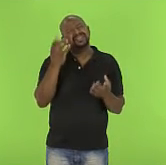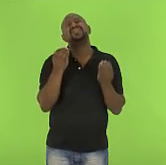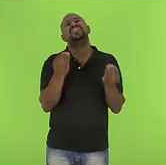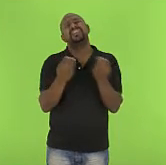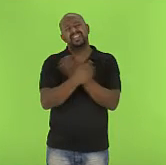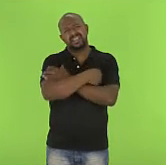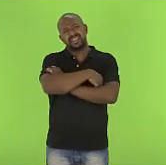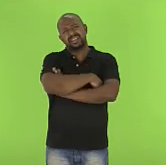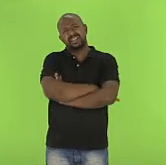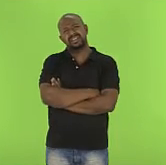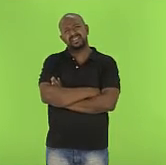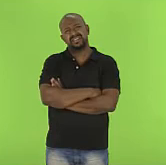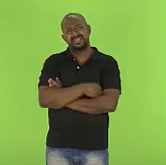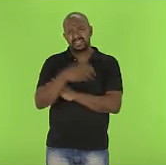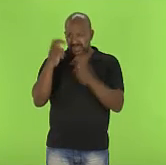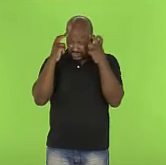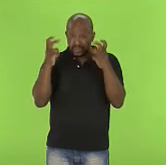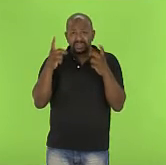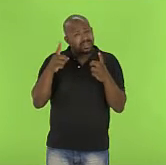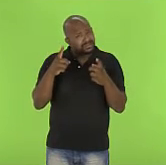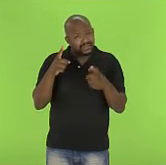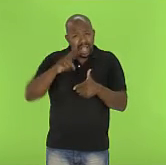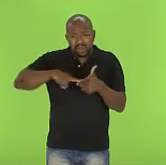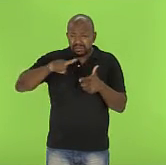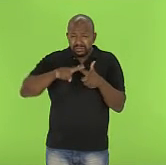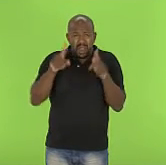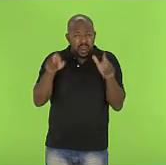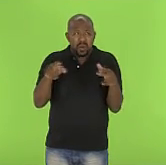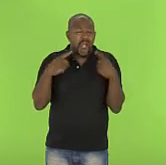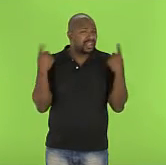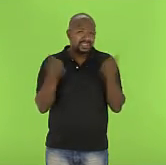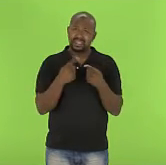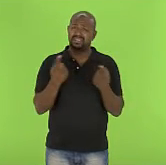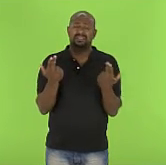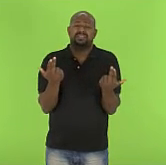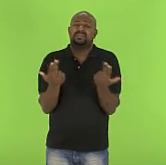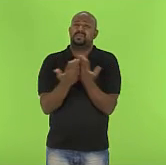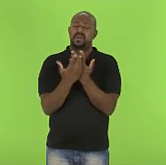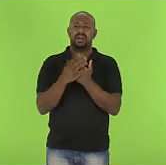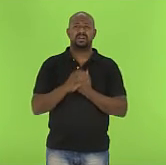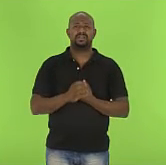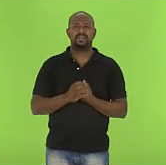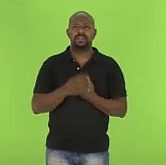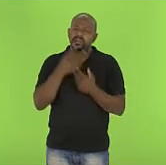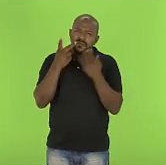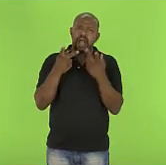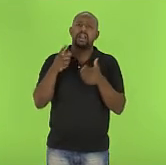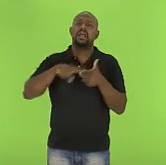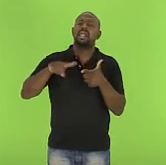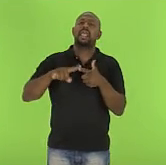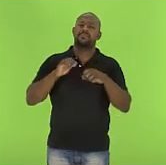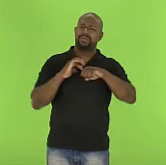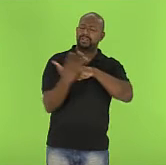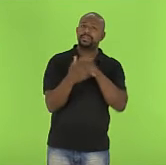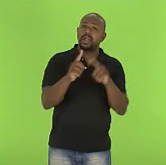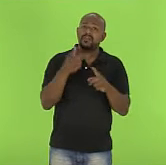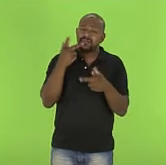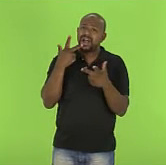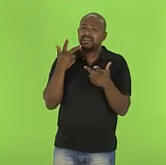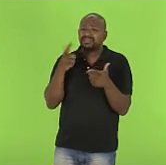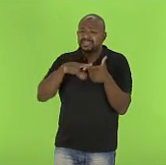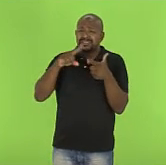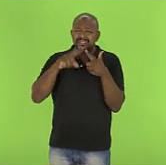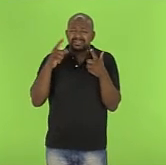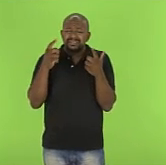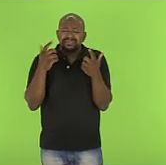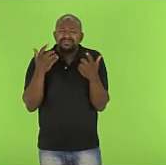de quê? Estão passando pelo mesmo perrengue que a gente está passando. E eu não digo perrengue pandêmico, eu